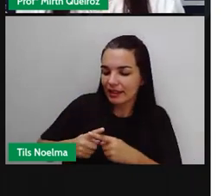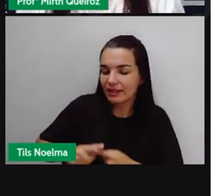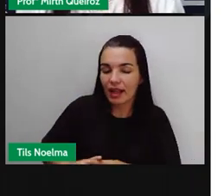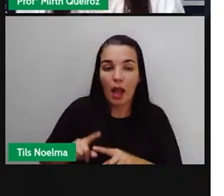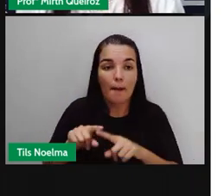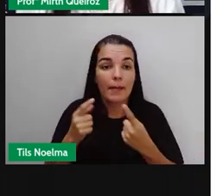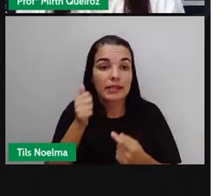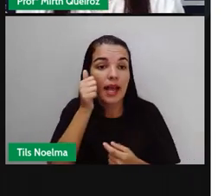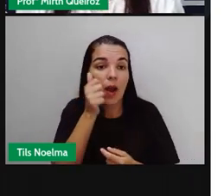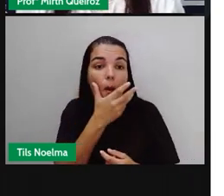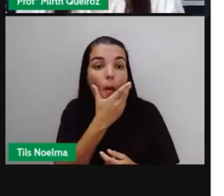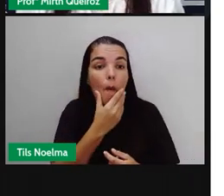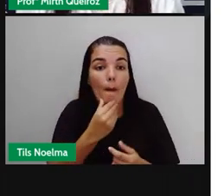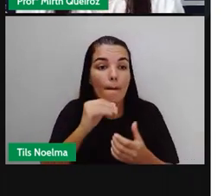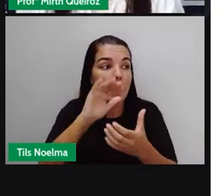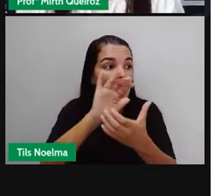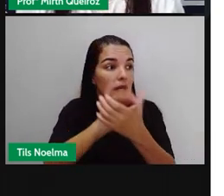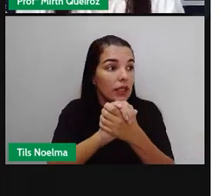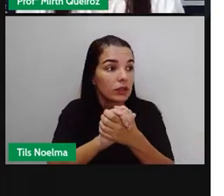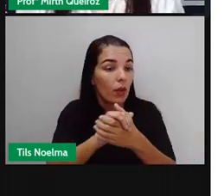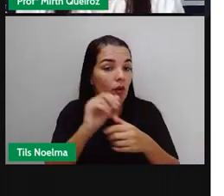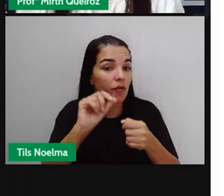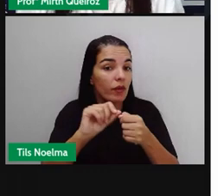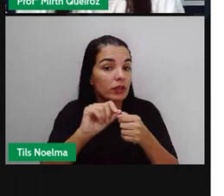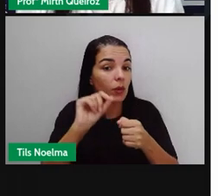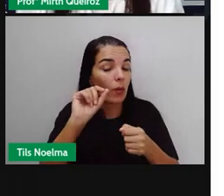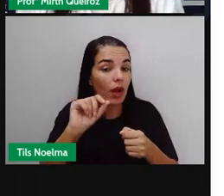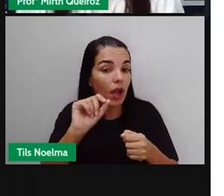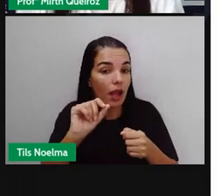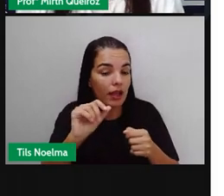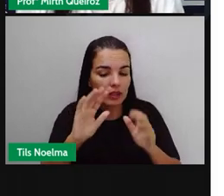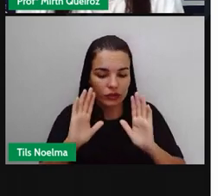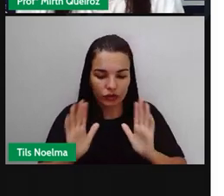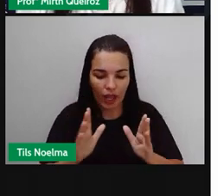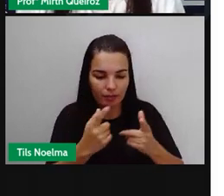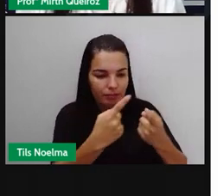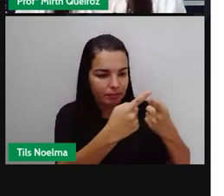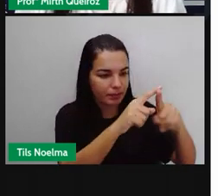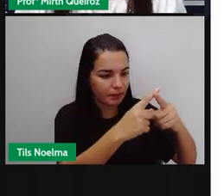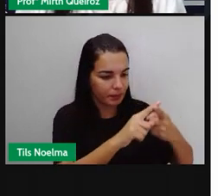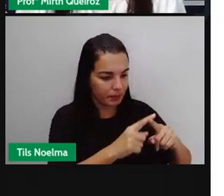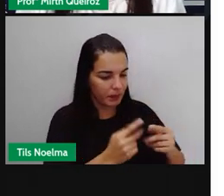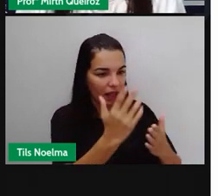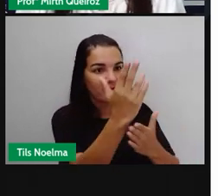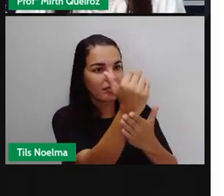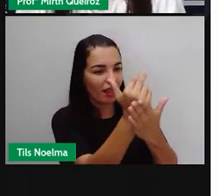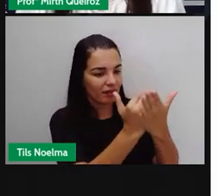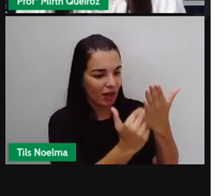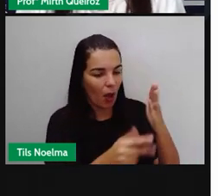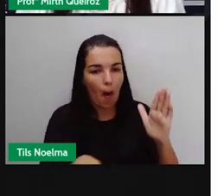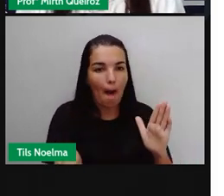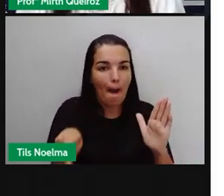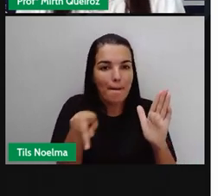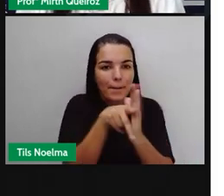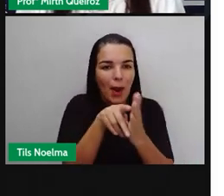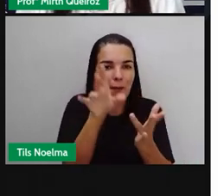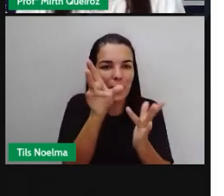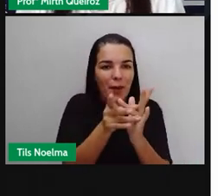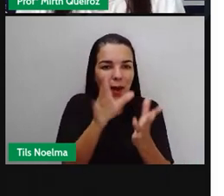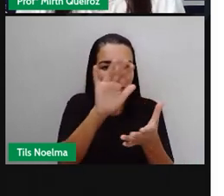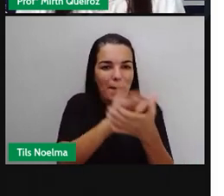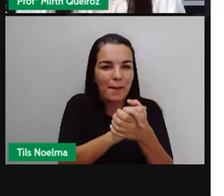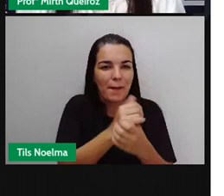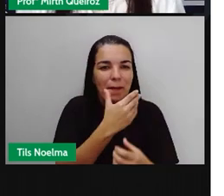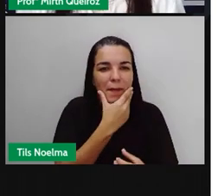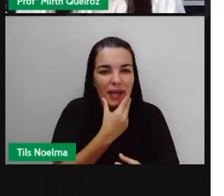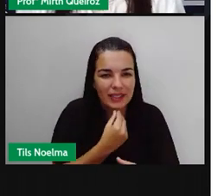tecelã, foi feito a partir dela, né? Ela teceu o próprio marido. Onde ocorreram os principais